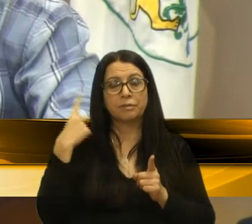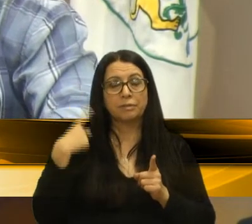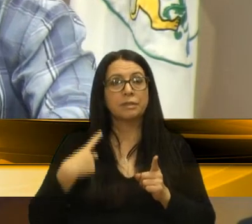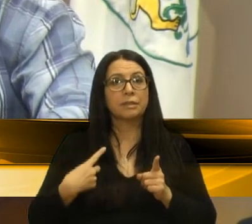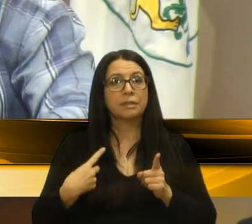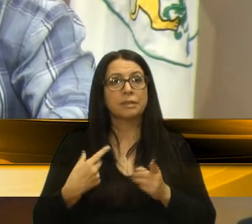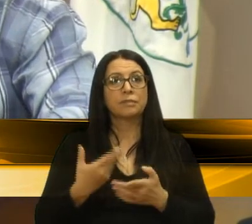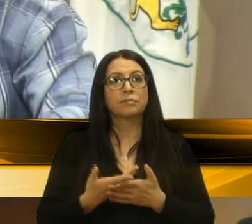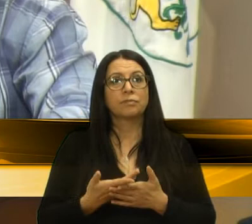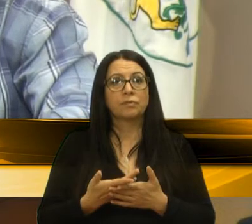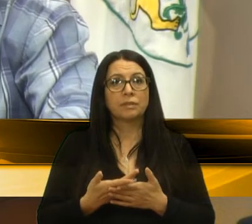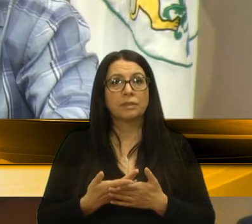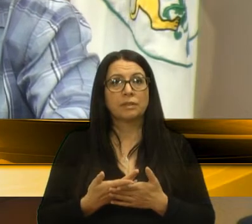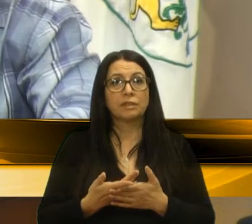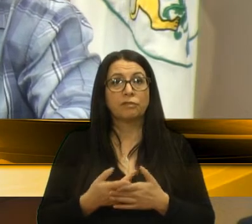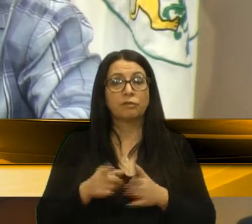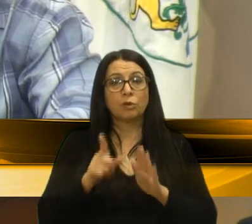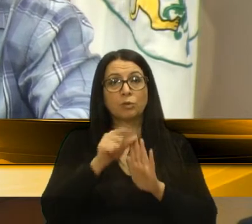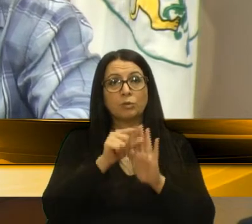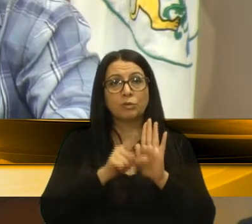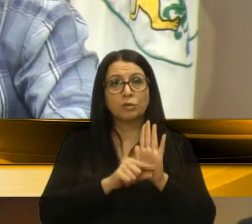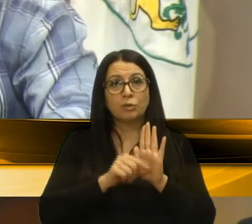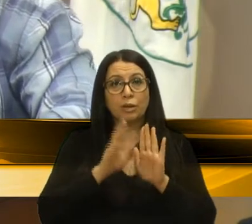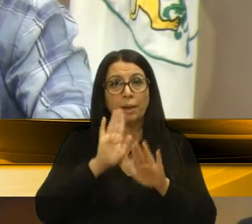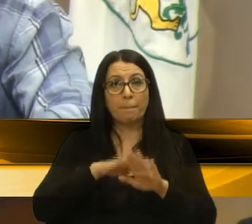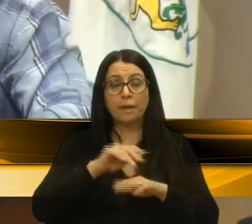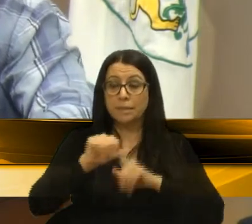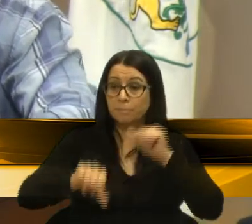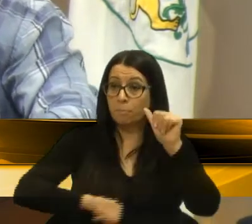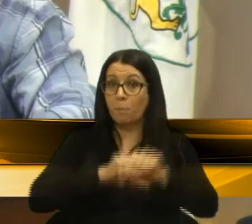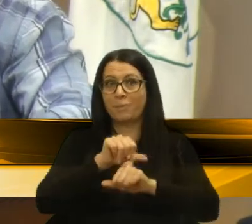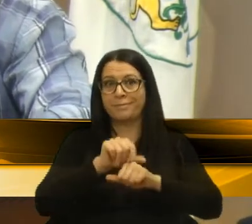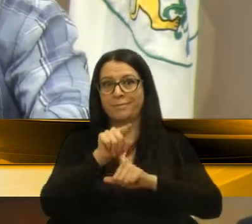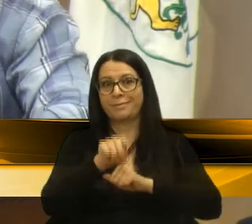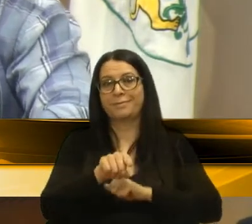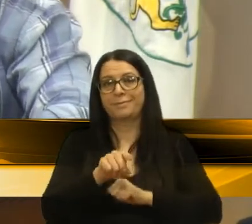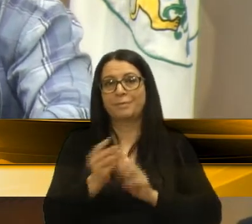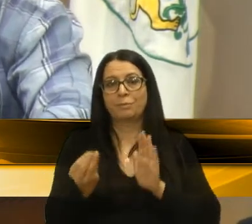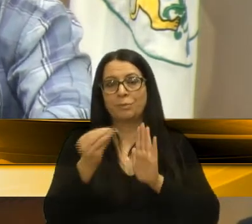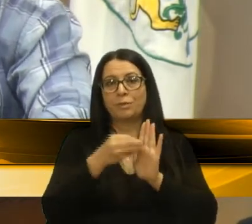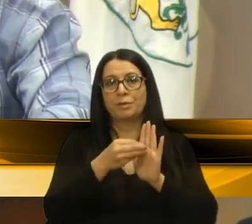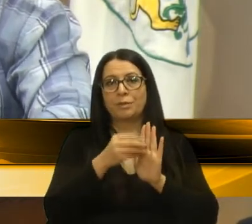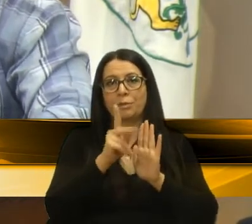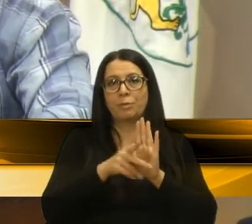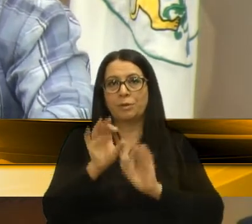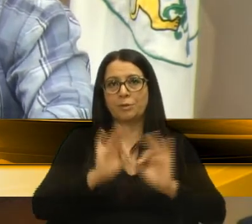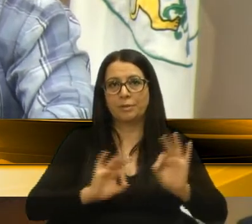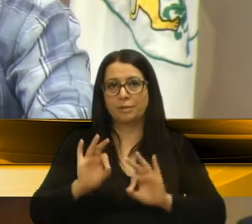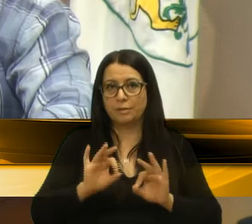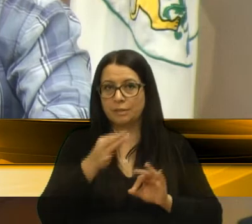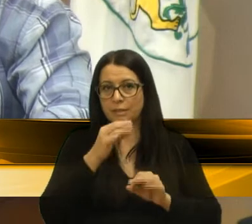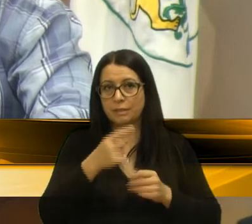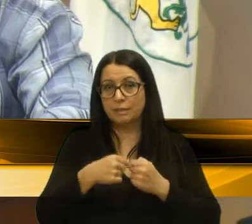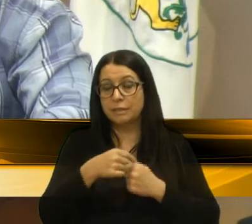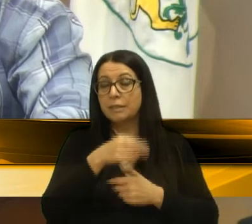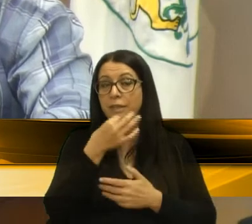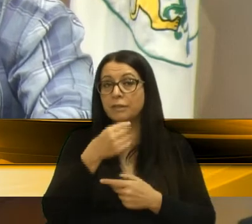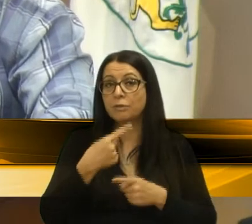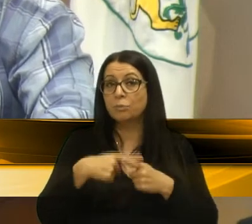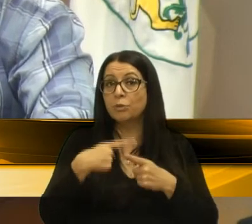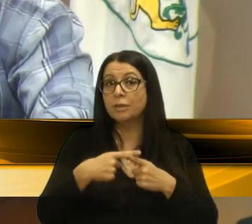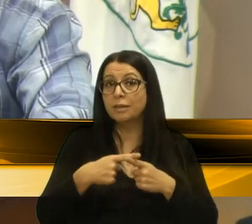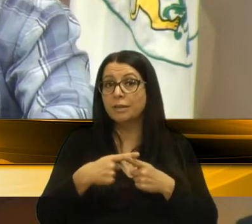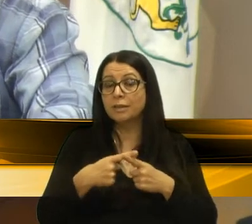foi um dos artigos mais revolucionários incorporados ao plano diretor porque ele